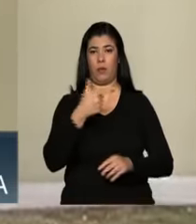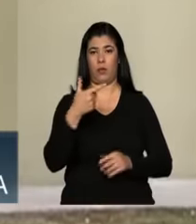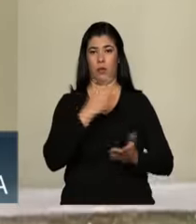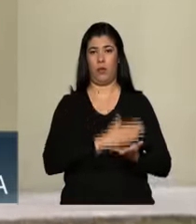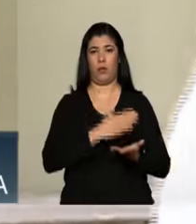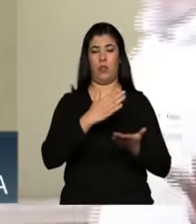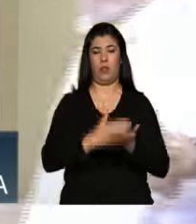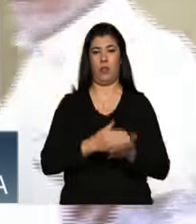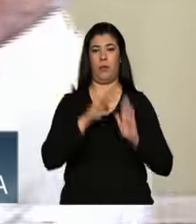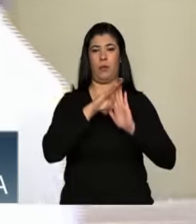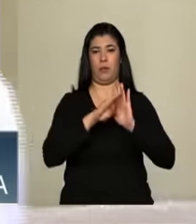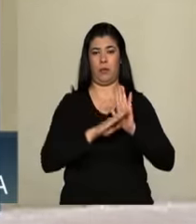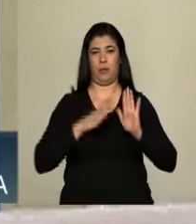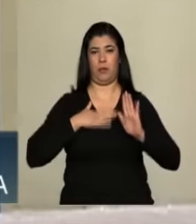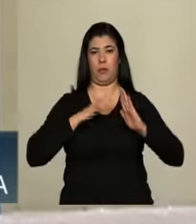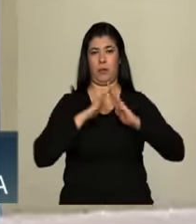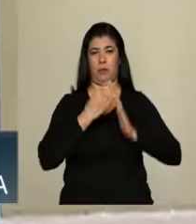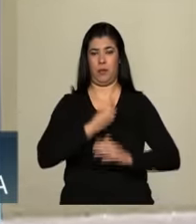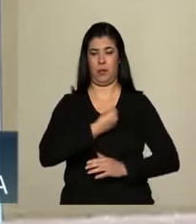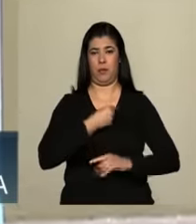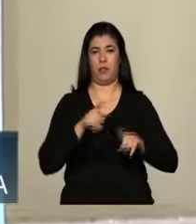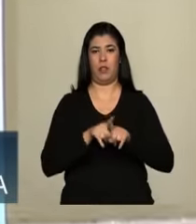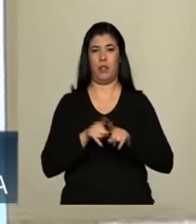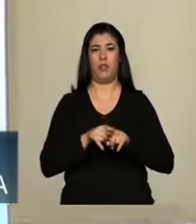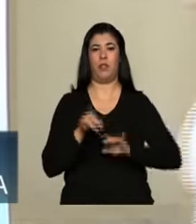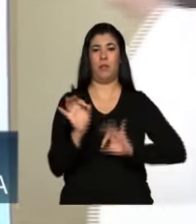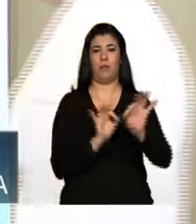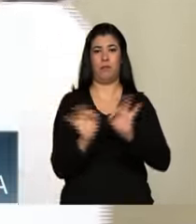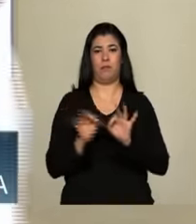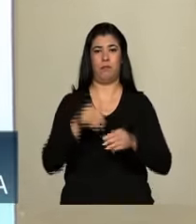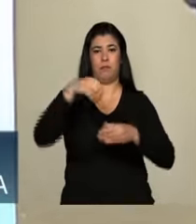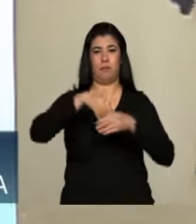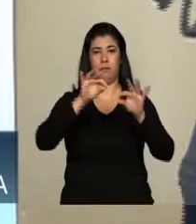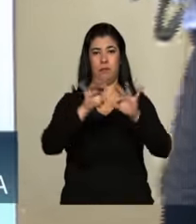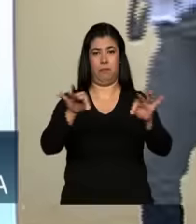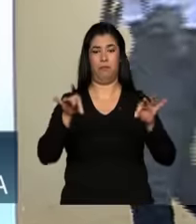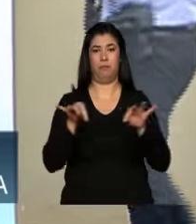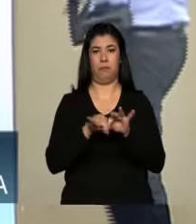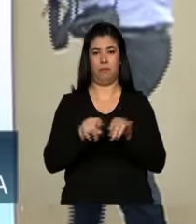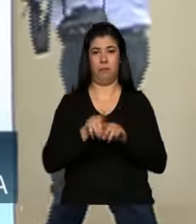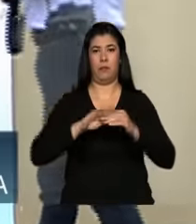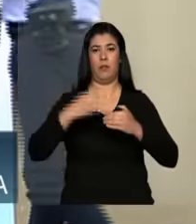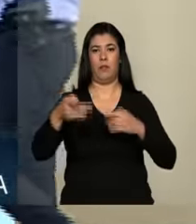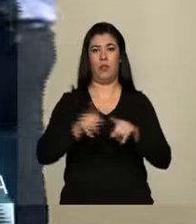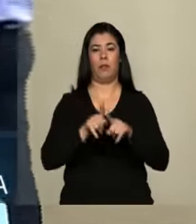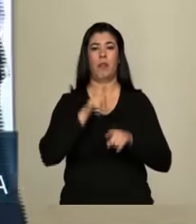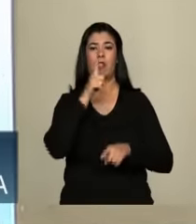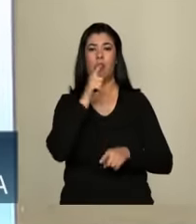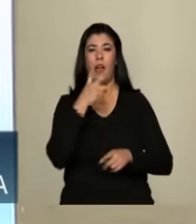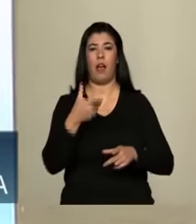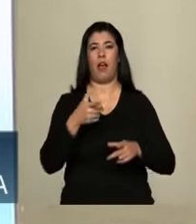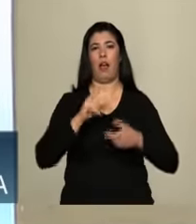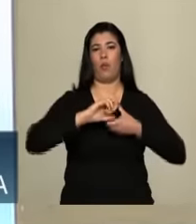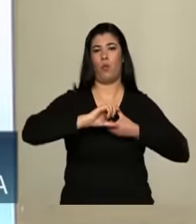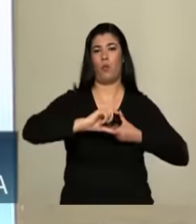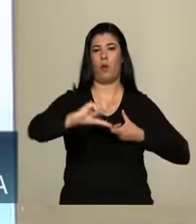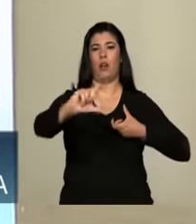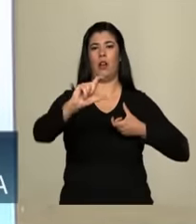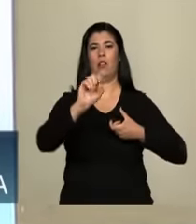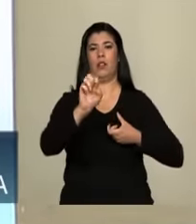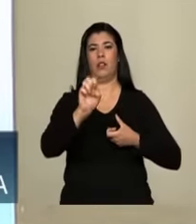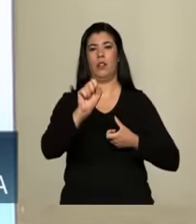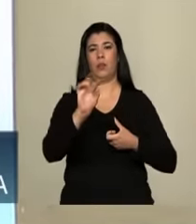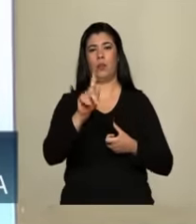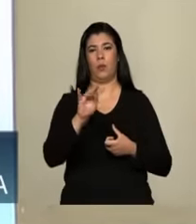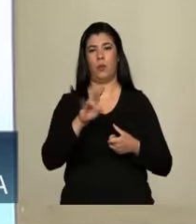Minha Casa Minha Vida, possui infraestrutura interna e externa com água, esgoto,